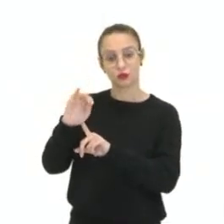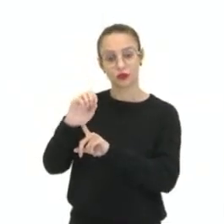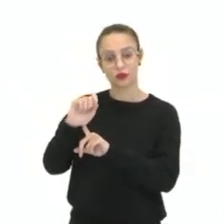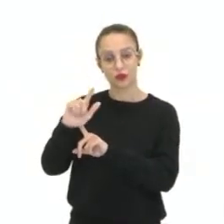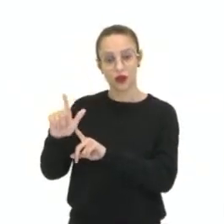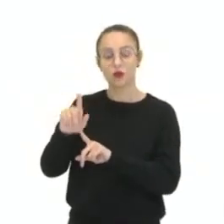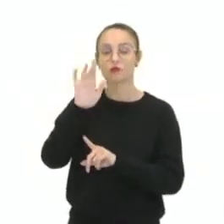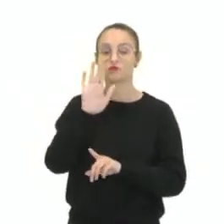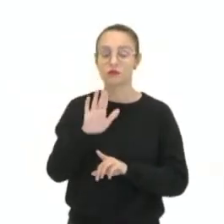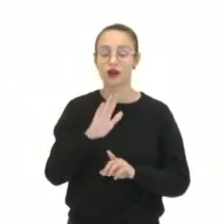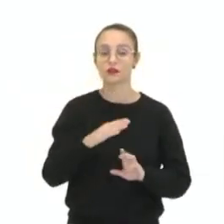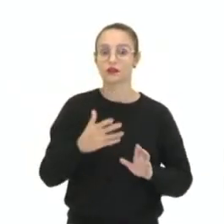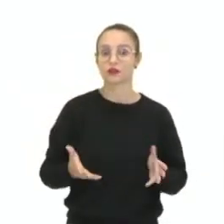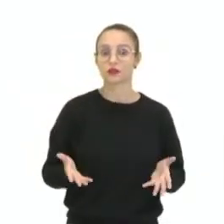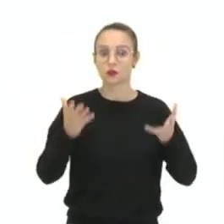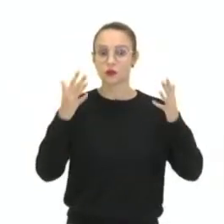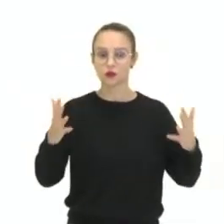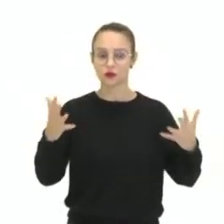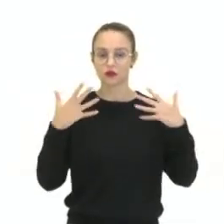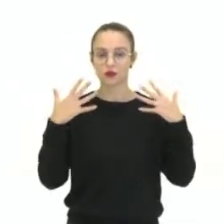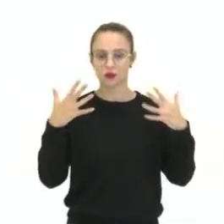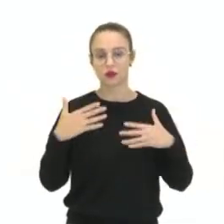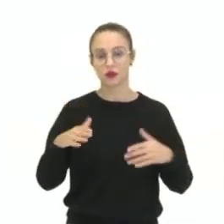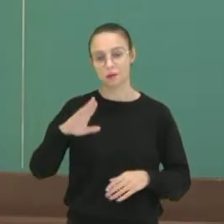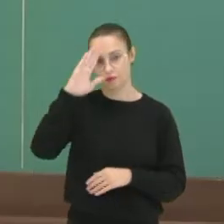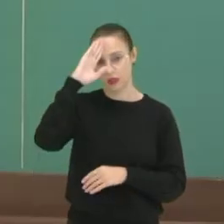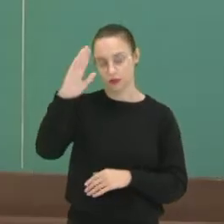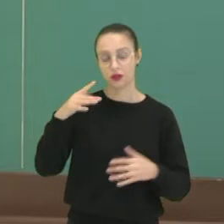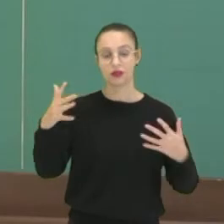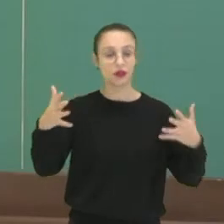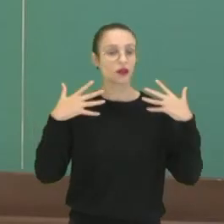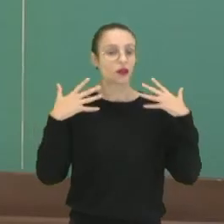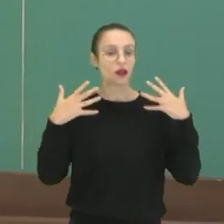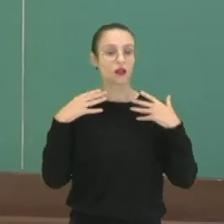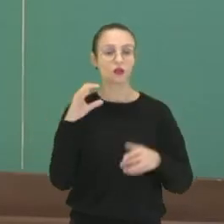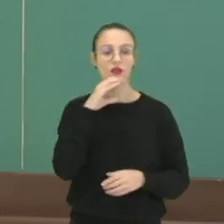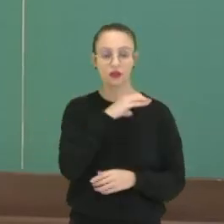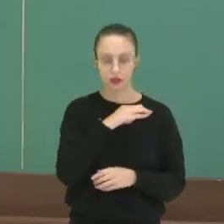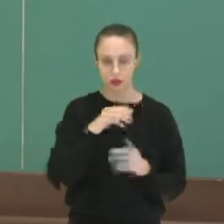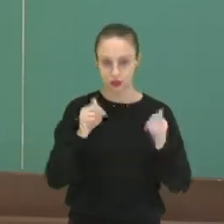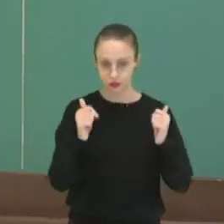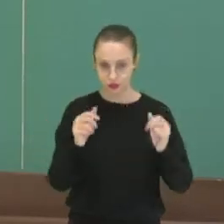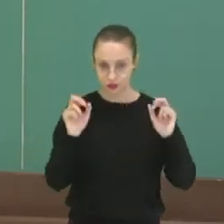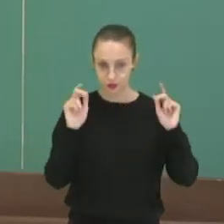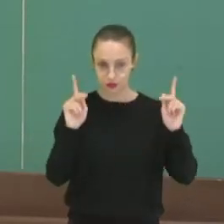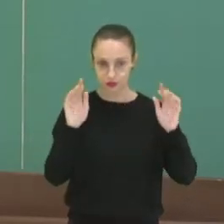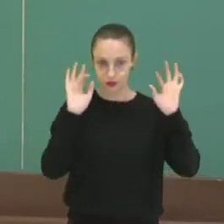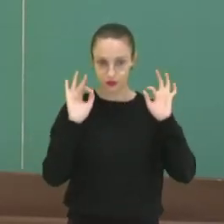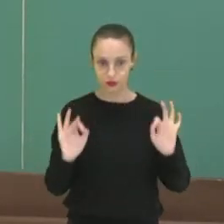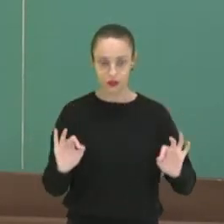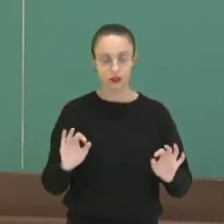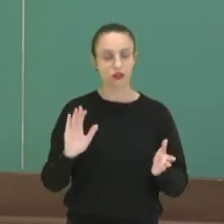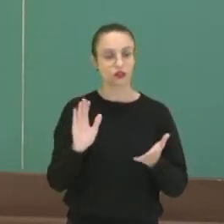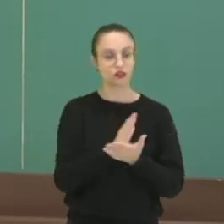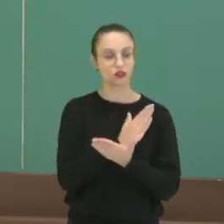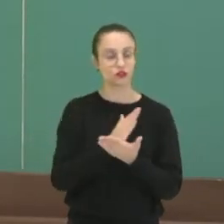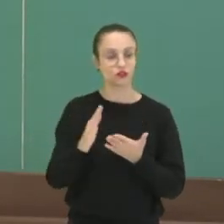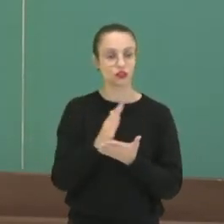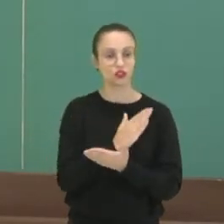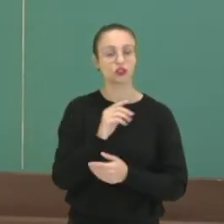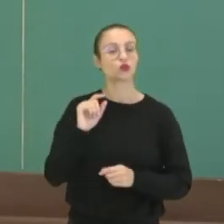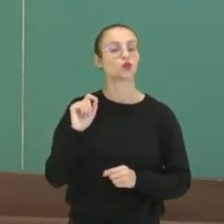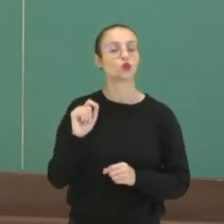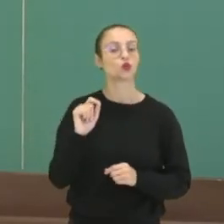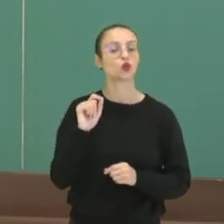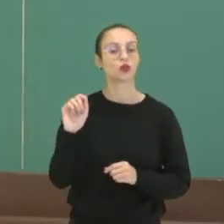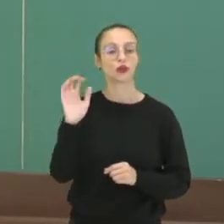temperaturas mais elevadas, principalmente ali nos verões, que são quentes nessas áreas. Certo? Então, já dividindo ali um pouquinho